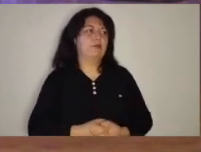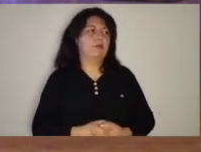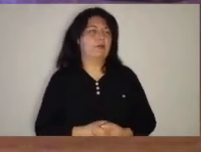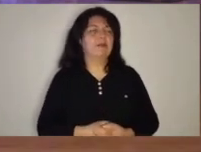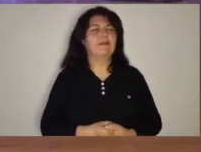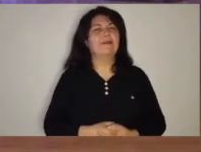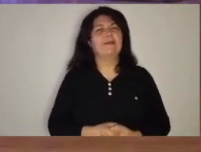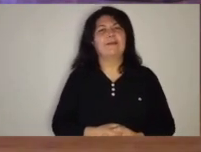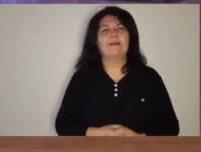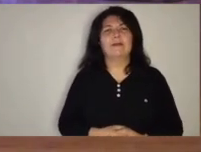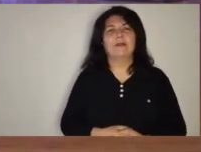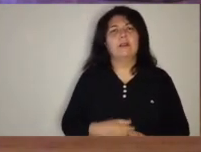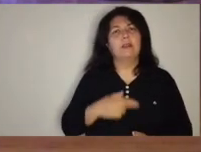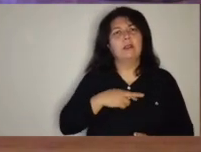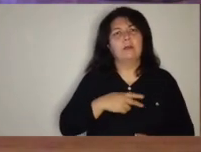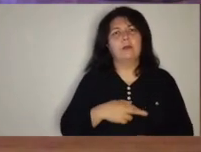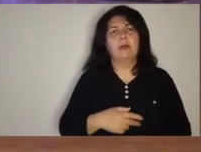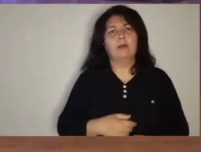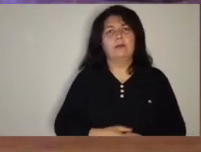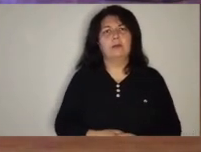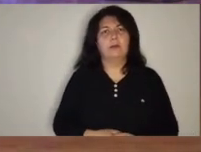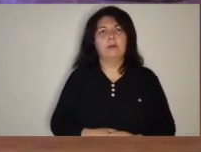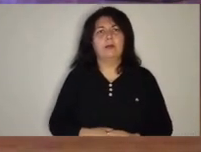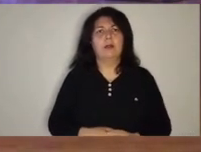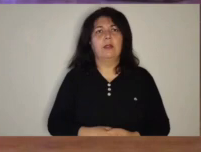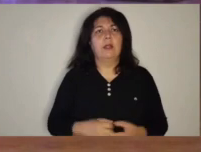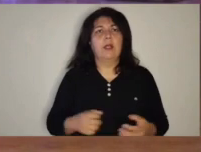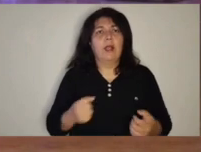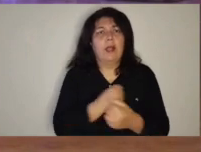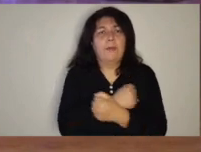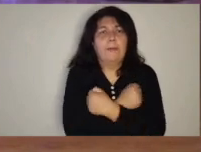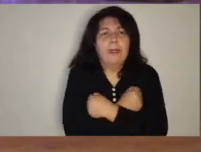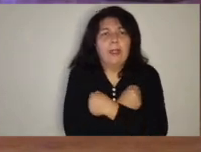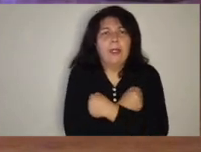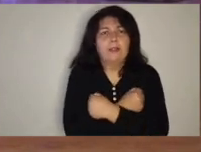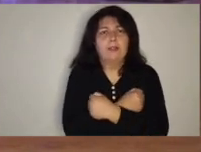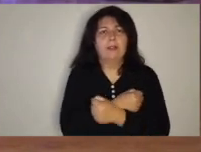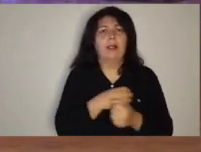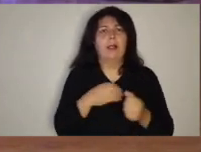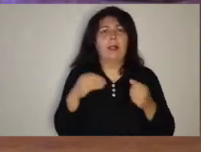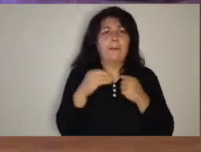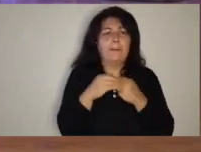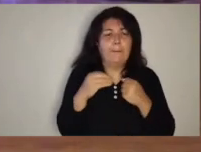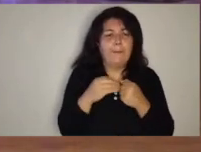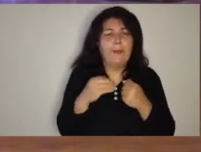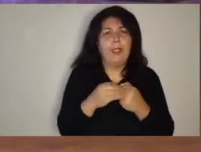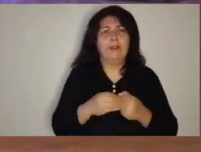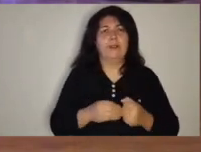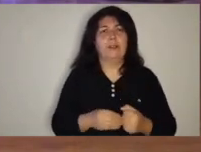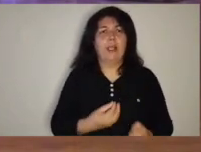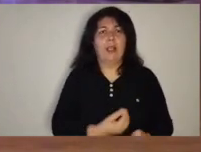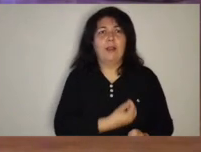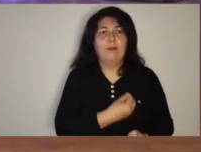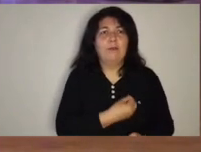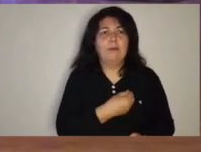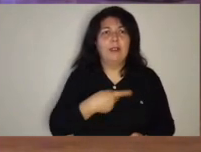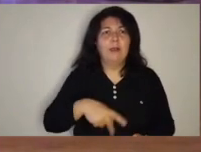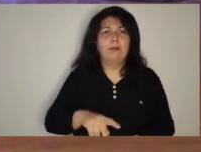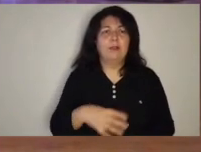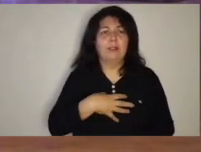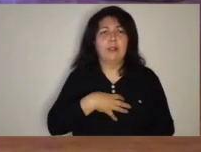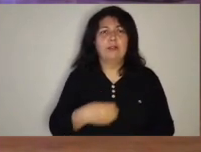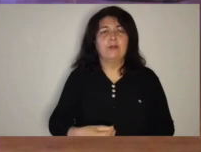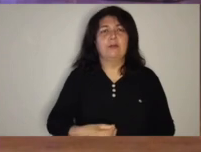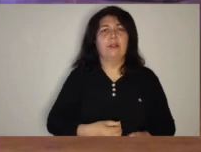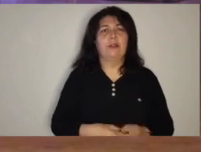cheiroso. Abraça, beija, curta, agarra seus filhos. Porque eles vão